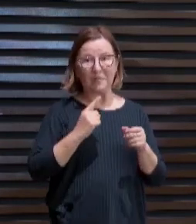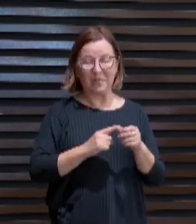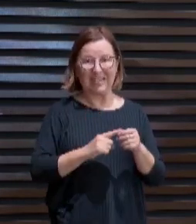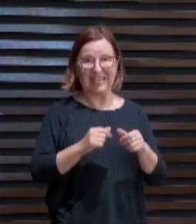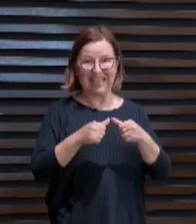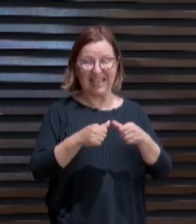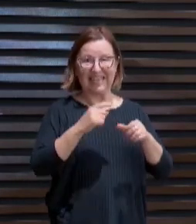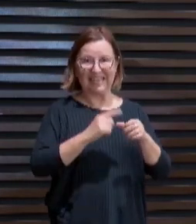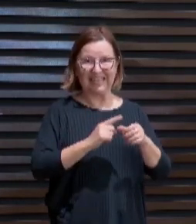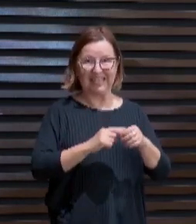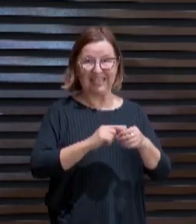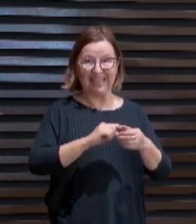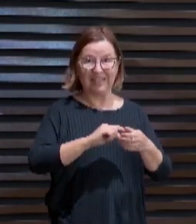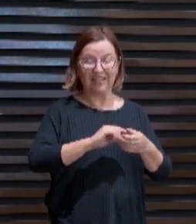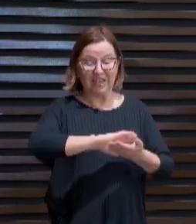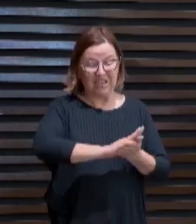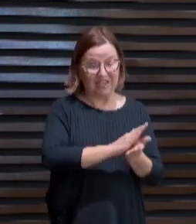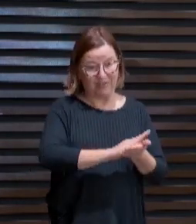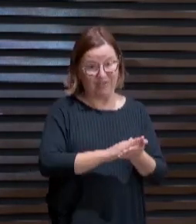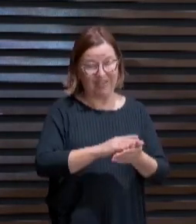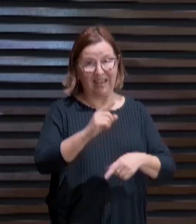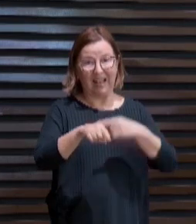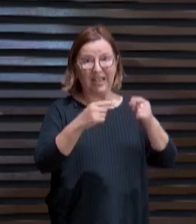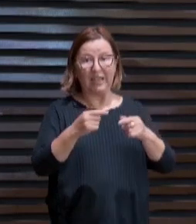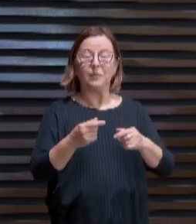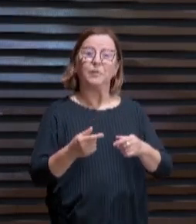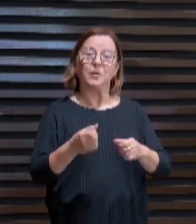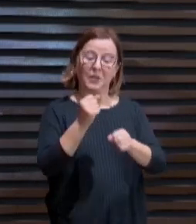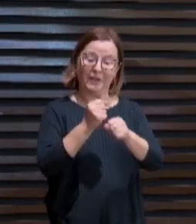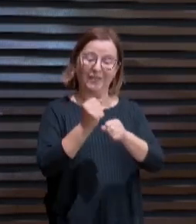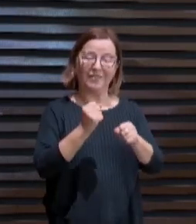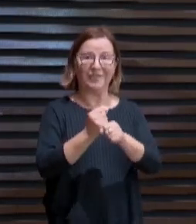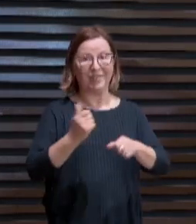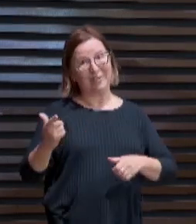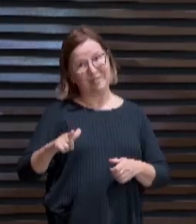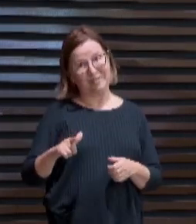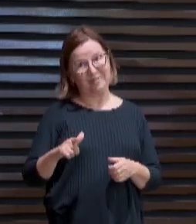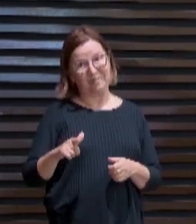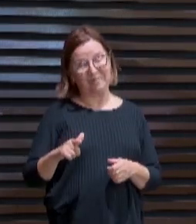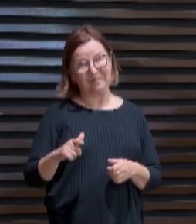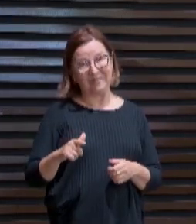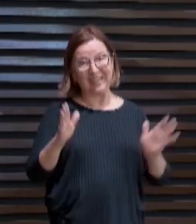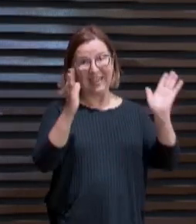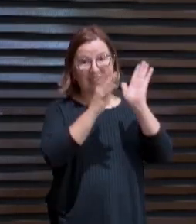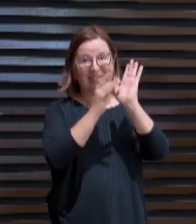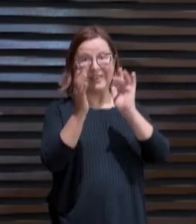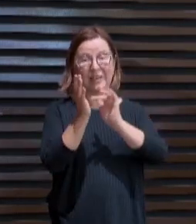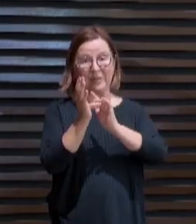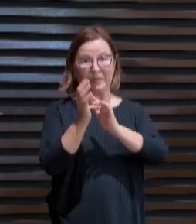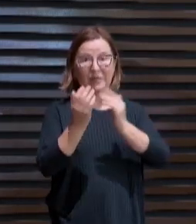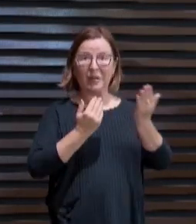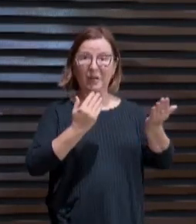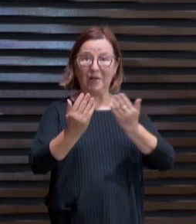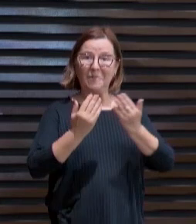tornou a viver quando foi reconstruída. Jesus está usando, então, o contexto histórico da cidade como uma alegoria de si